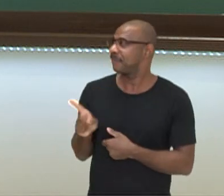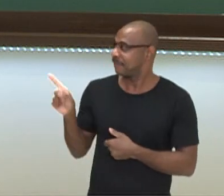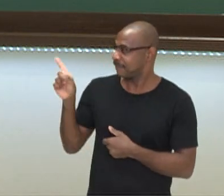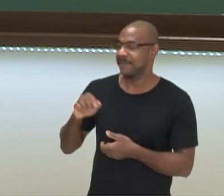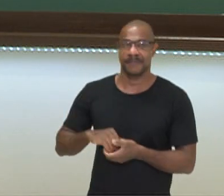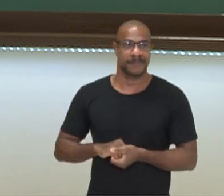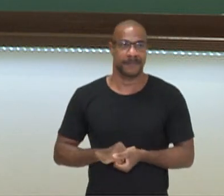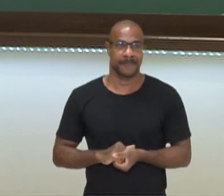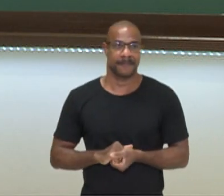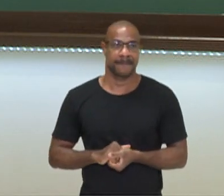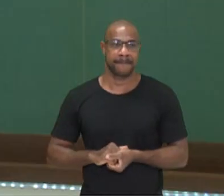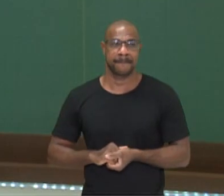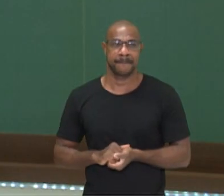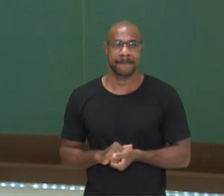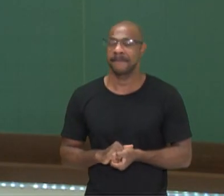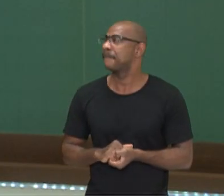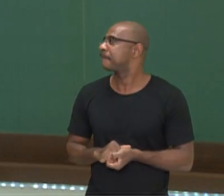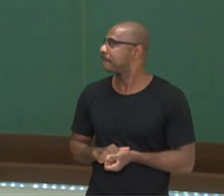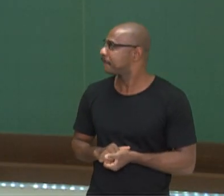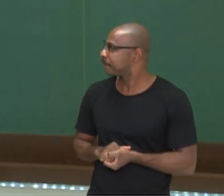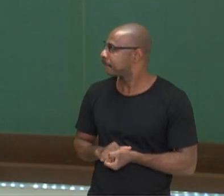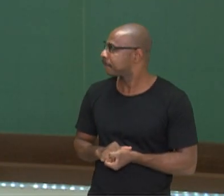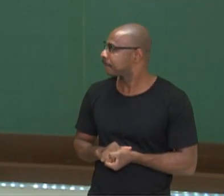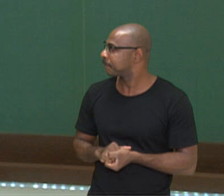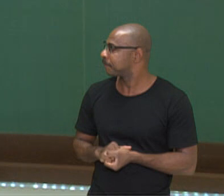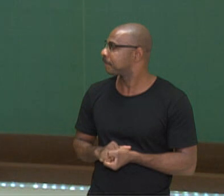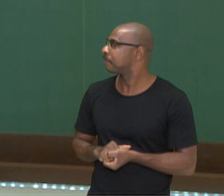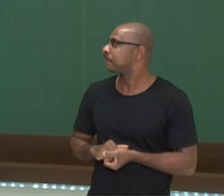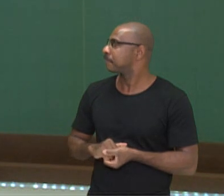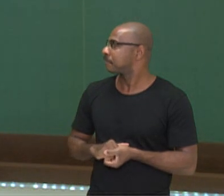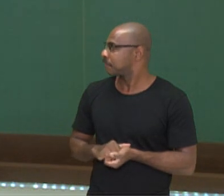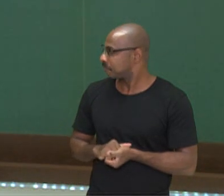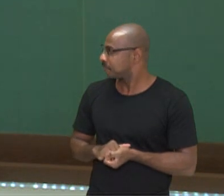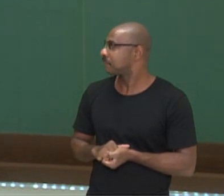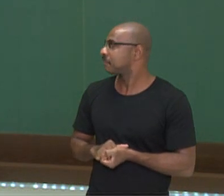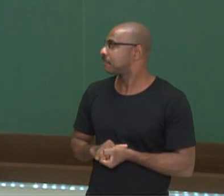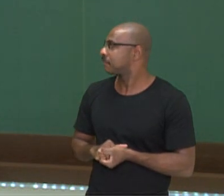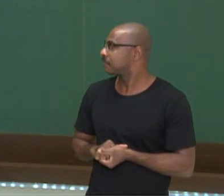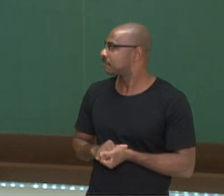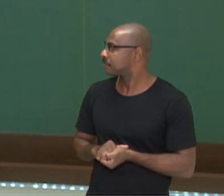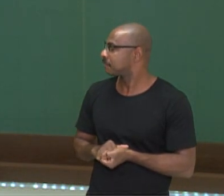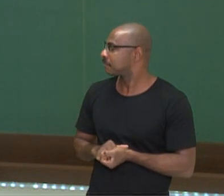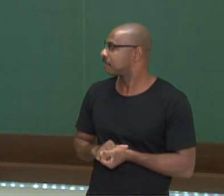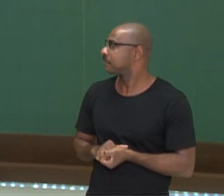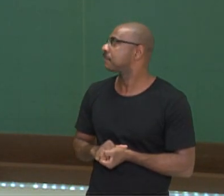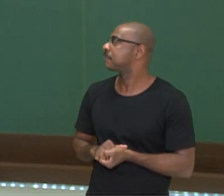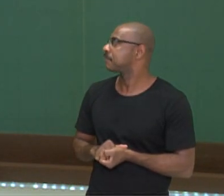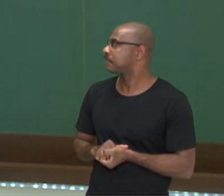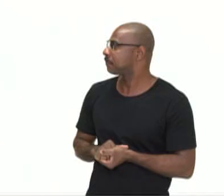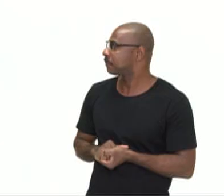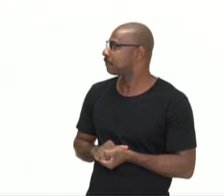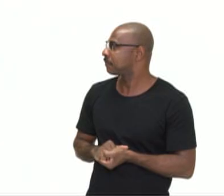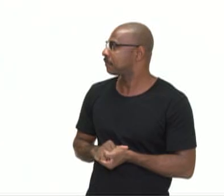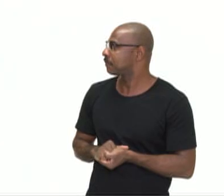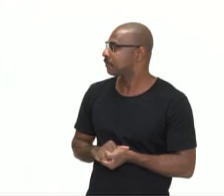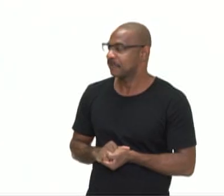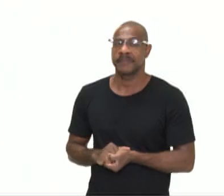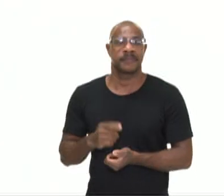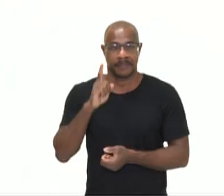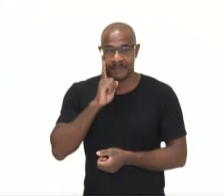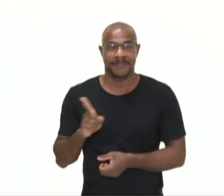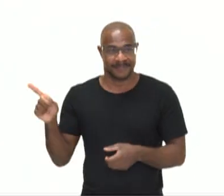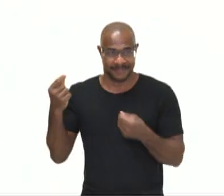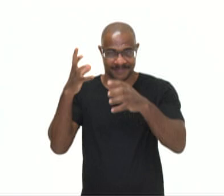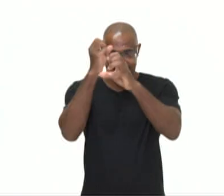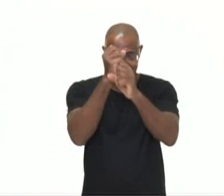6, 42. 42 mais 2, 44. 44 vezes 4,